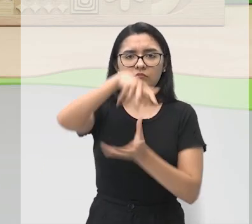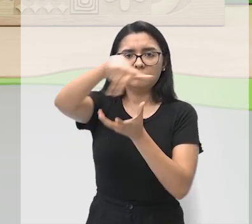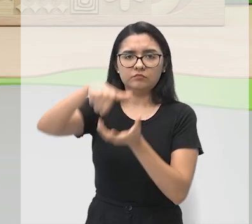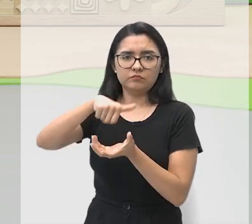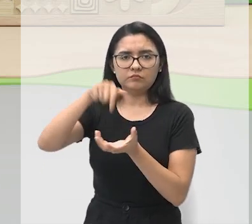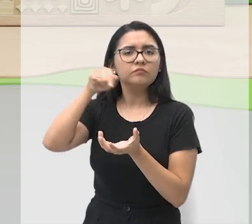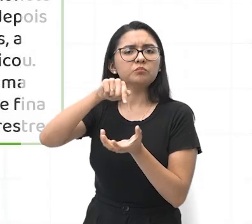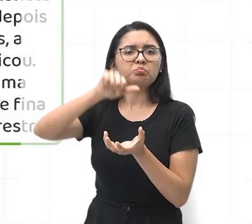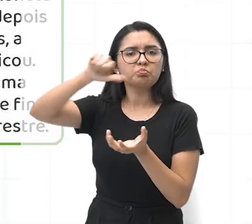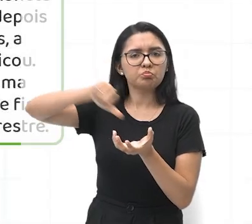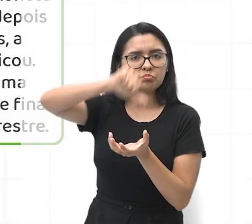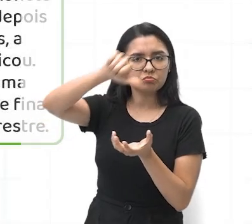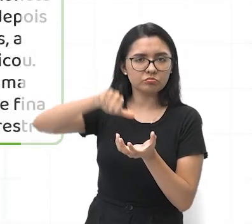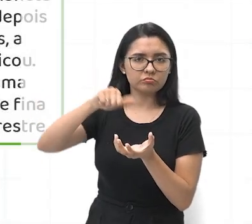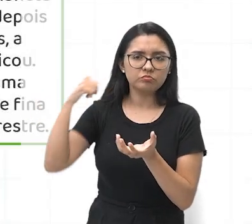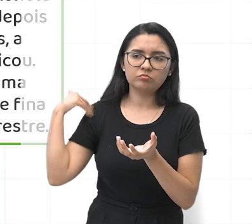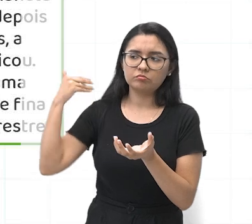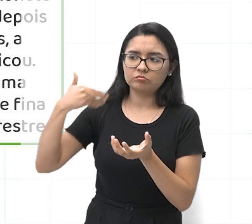Terra?